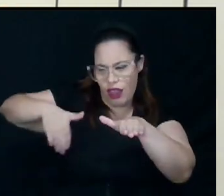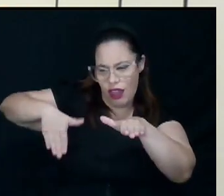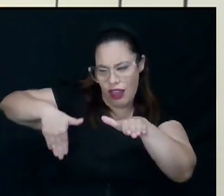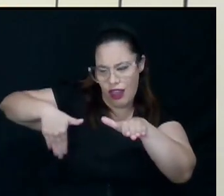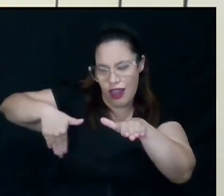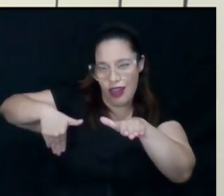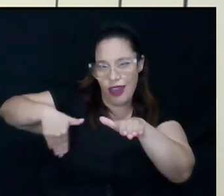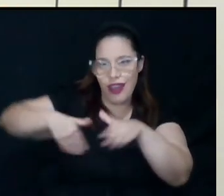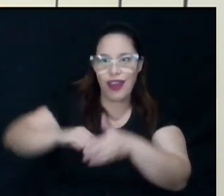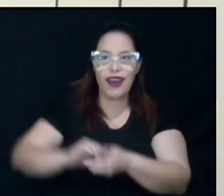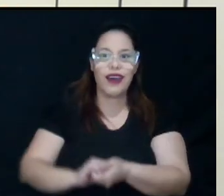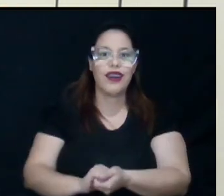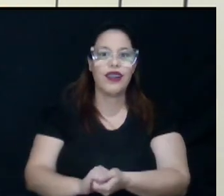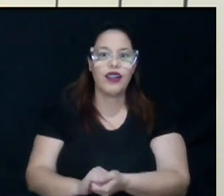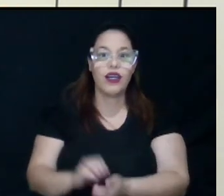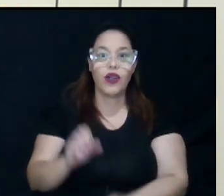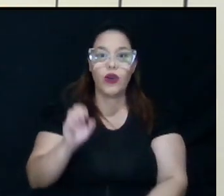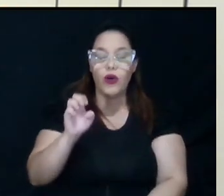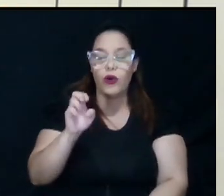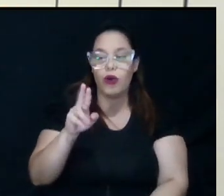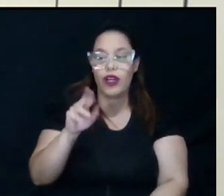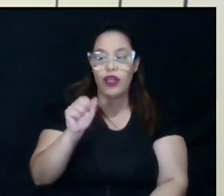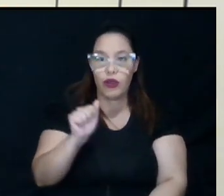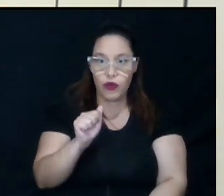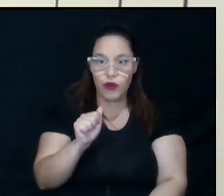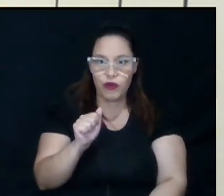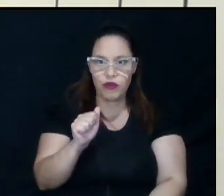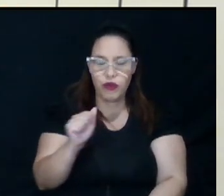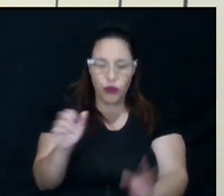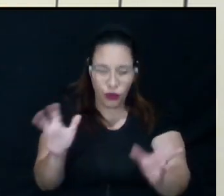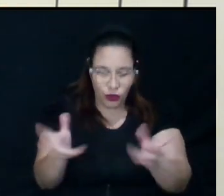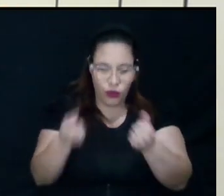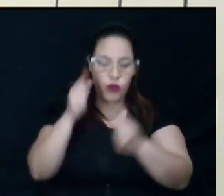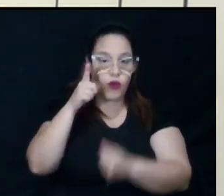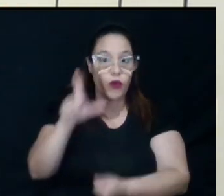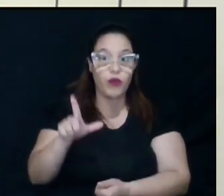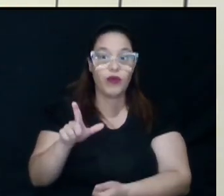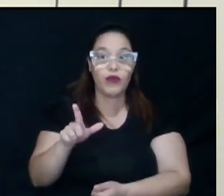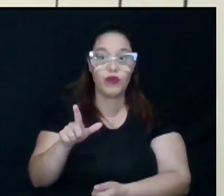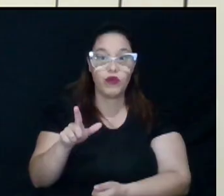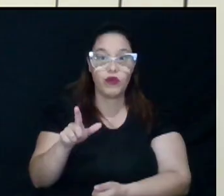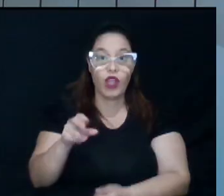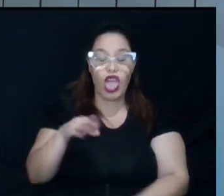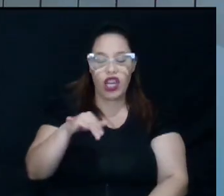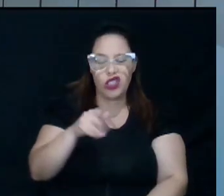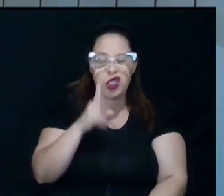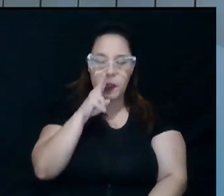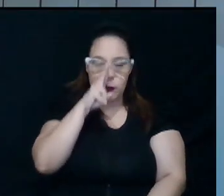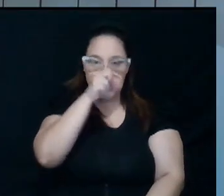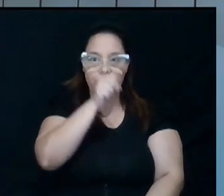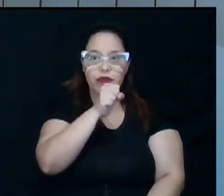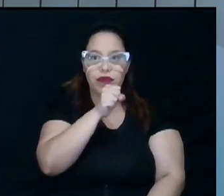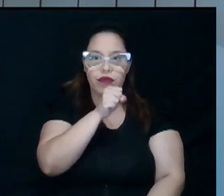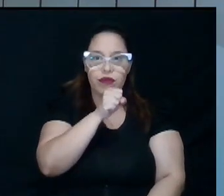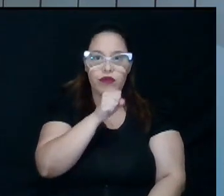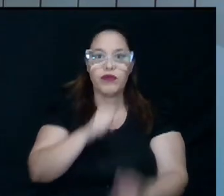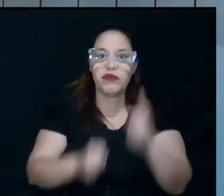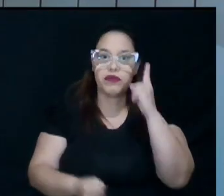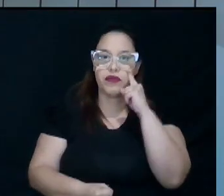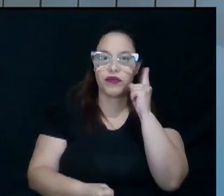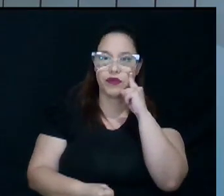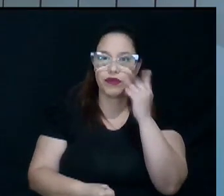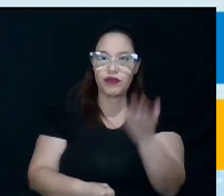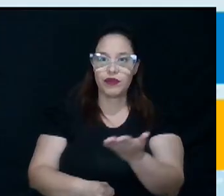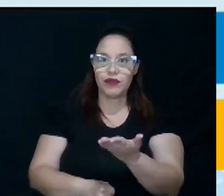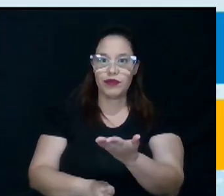Estados Unidos conquistaram muitas medalhas, a China continua bem e forte. Quadro de medalhas aqui na minha tela, então vamos lá.